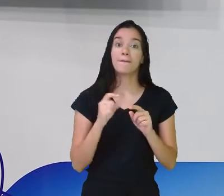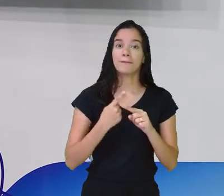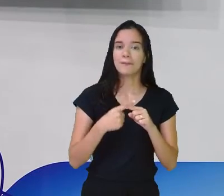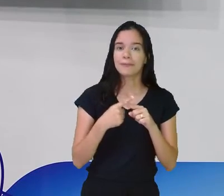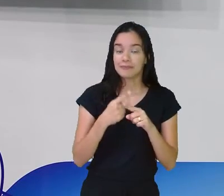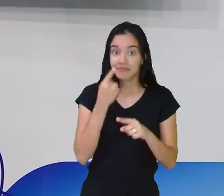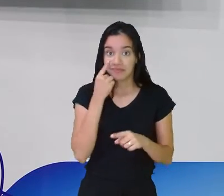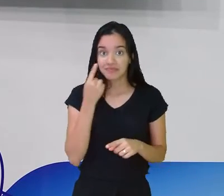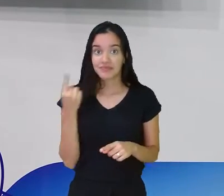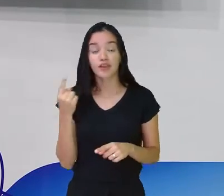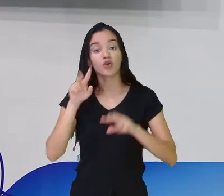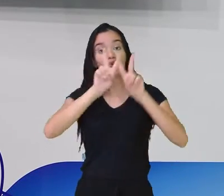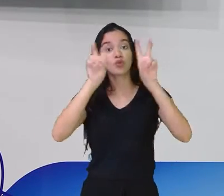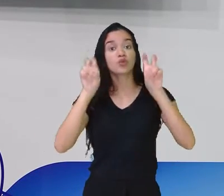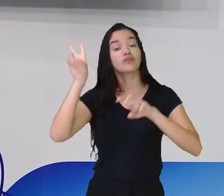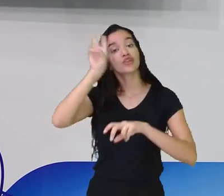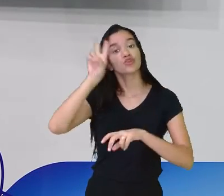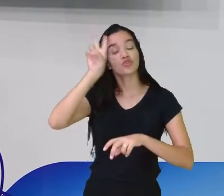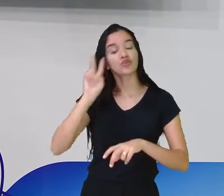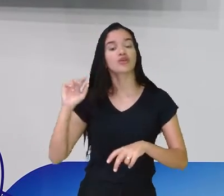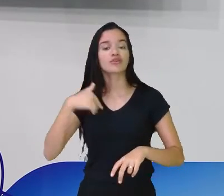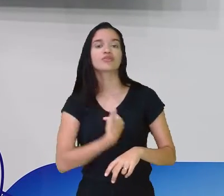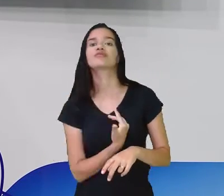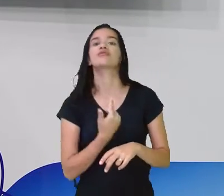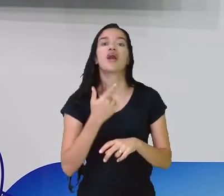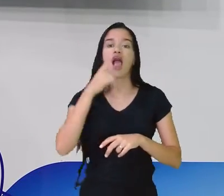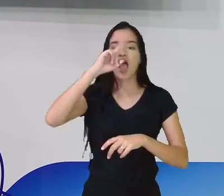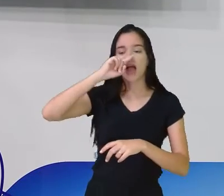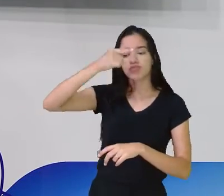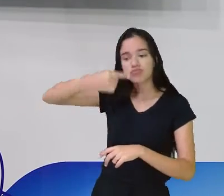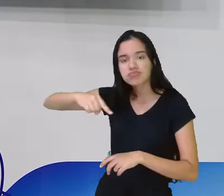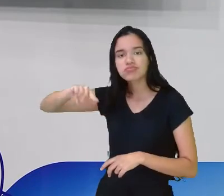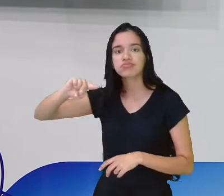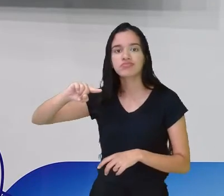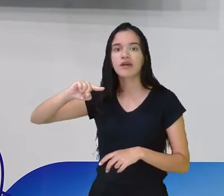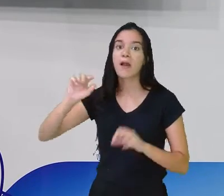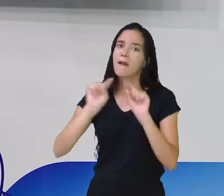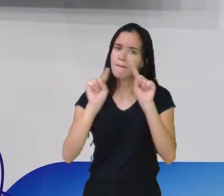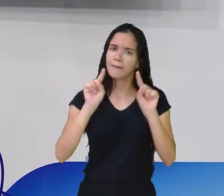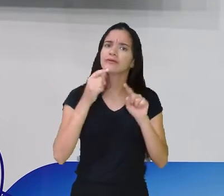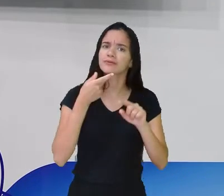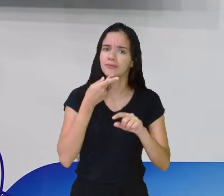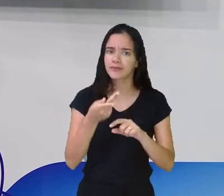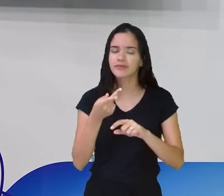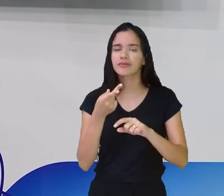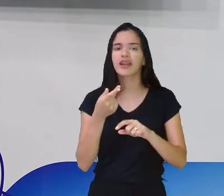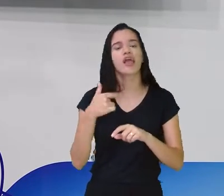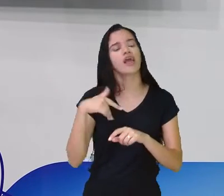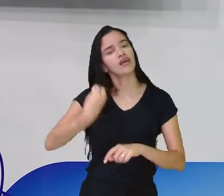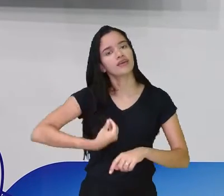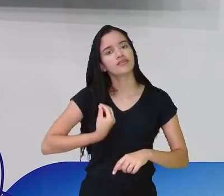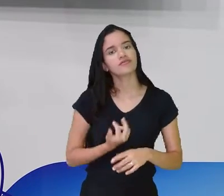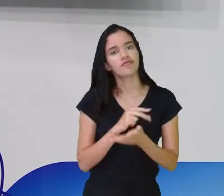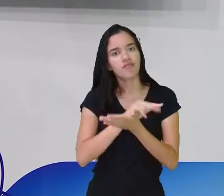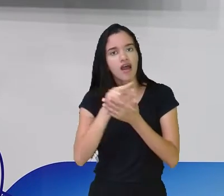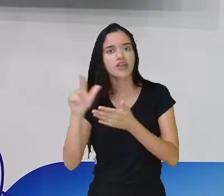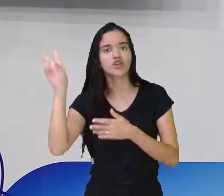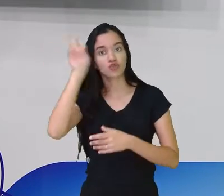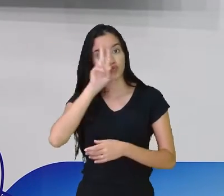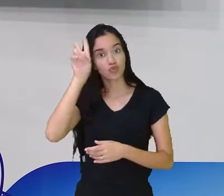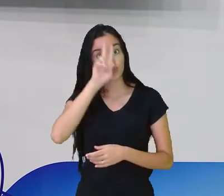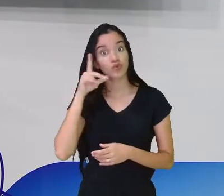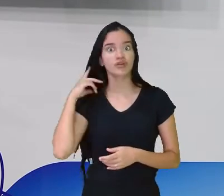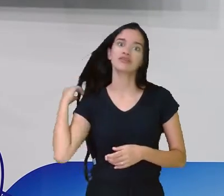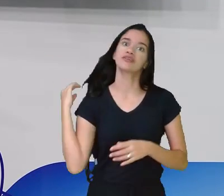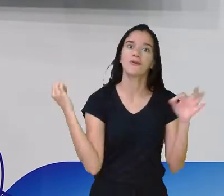bola. O título da história que a gente vai ler é A Tromba do Elefante. Mas, como eu te disse, existem muitas histórias neste livro.